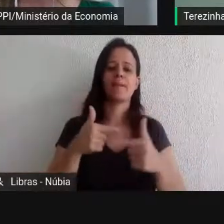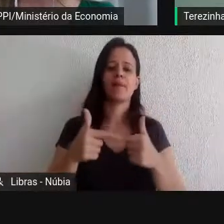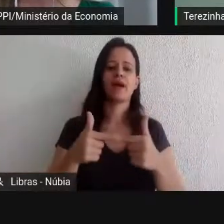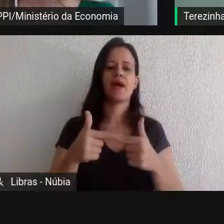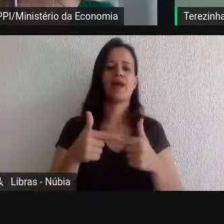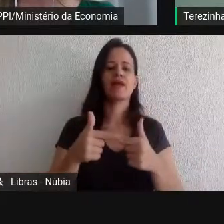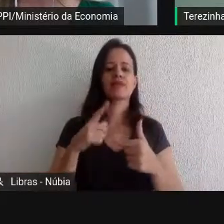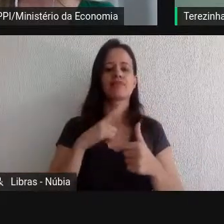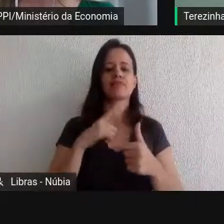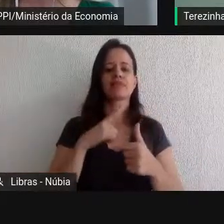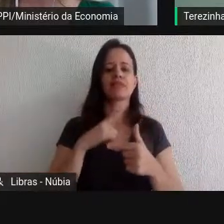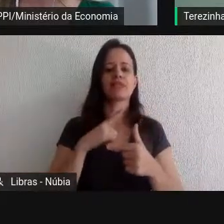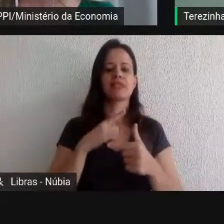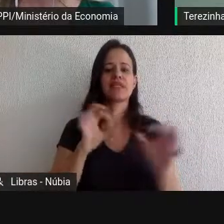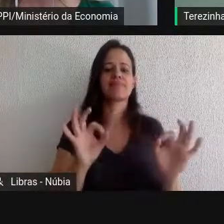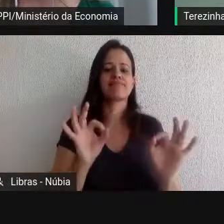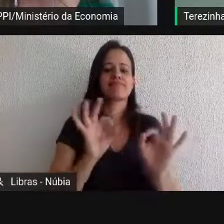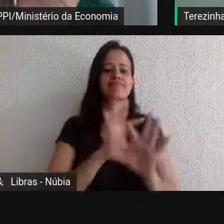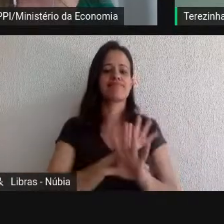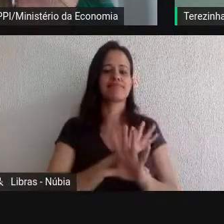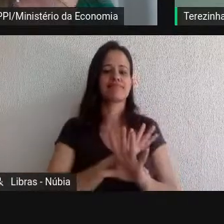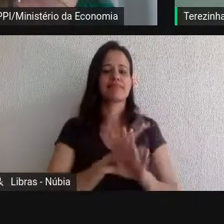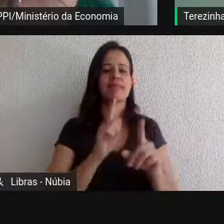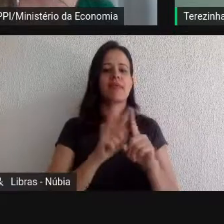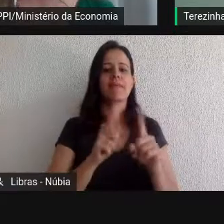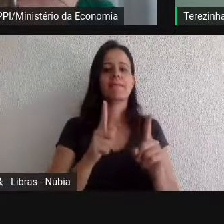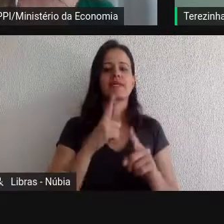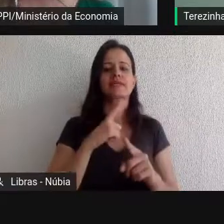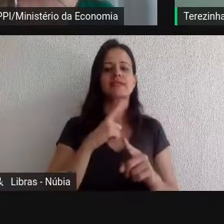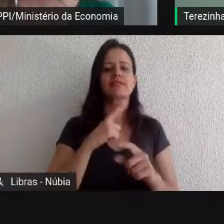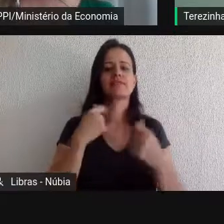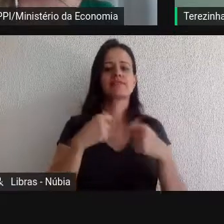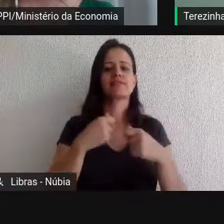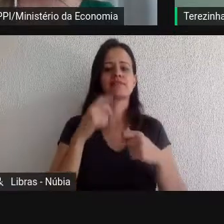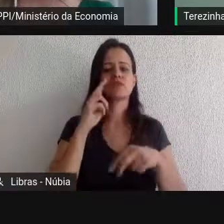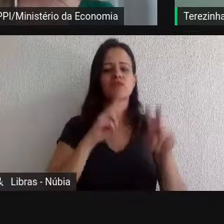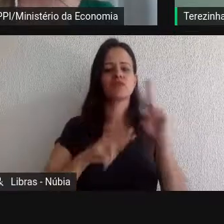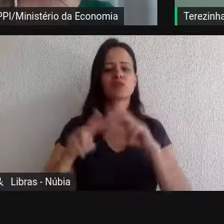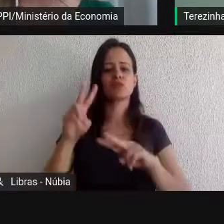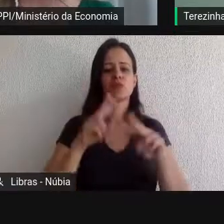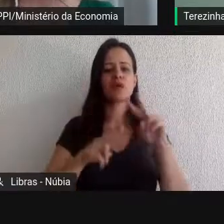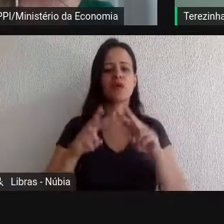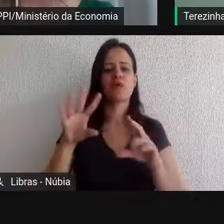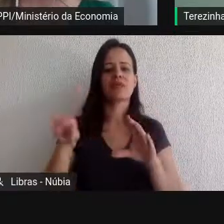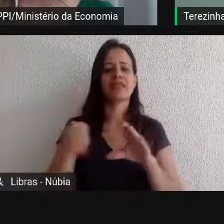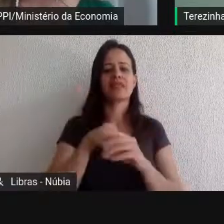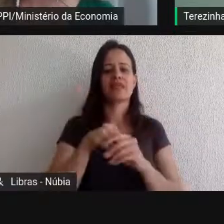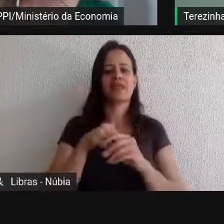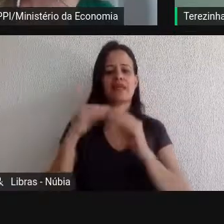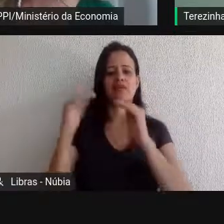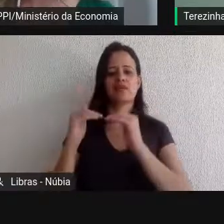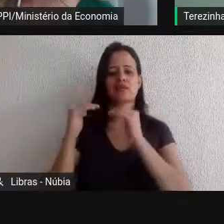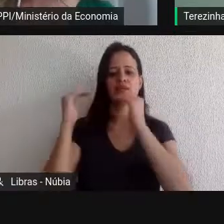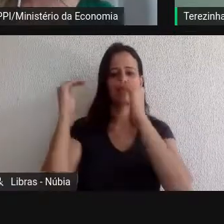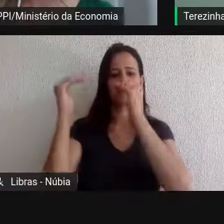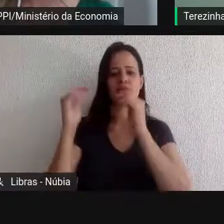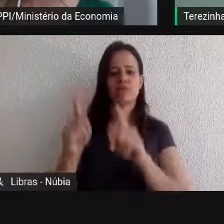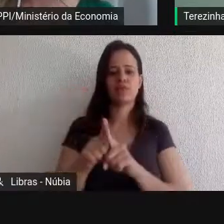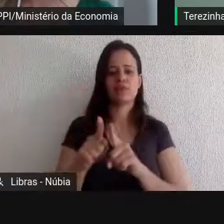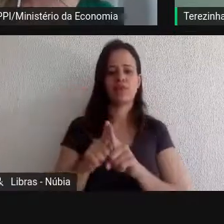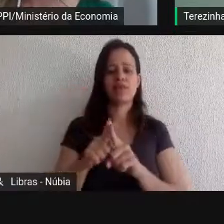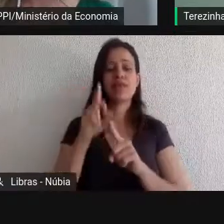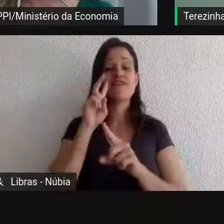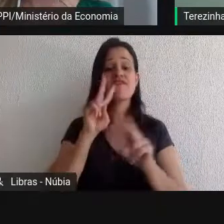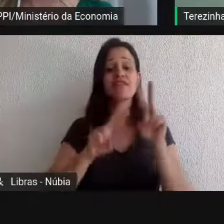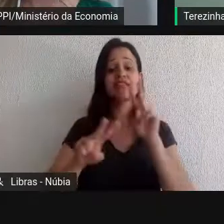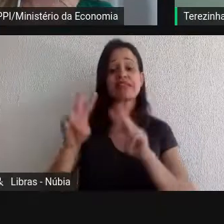terminativo mesmo. E ele tem uma função de cumprir um ritual dentro da academia, não é? E a